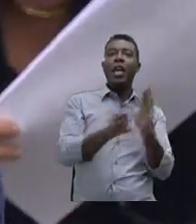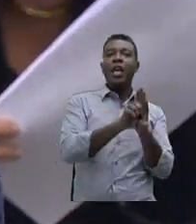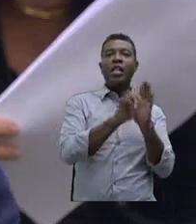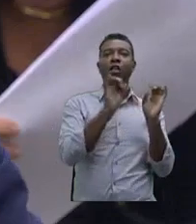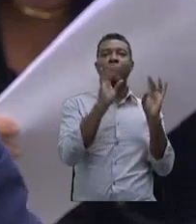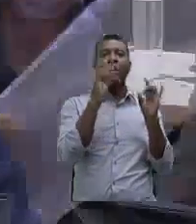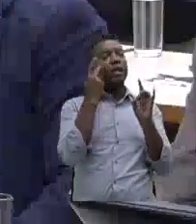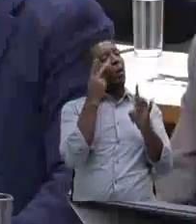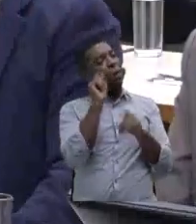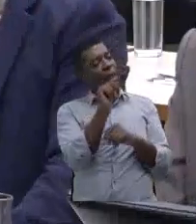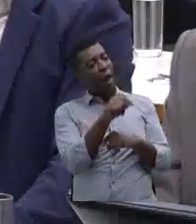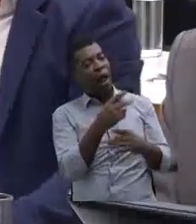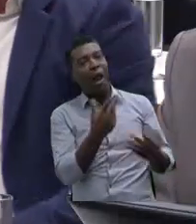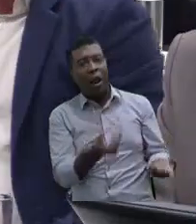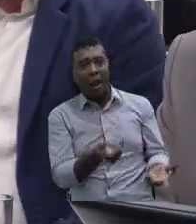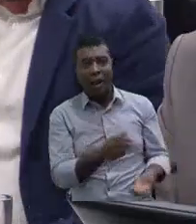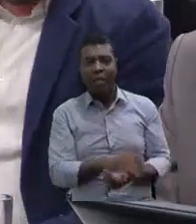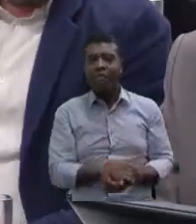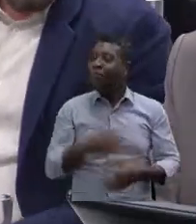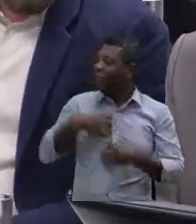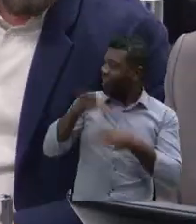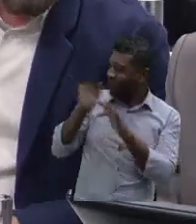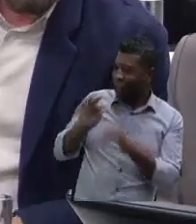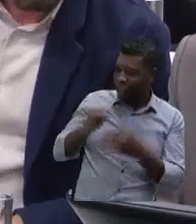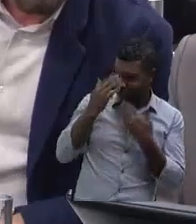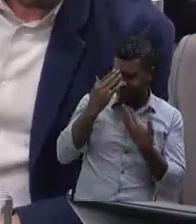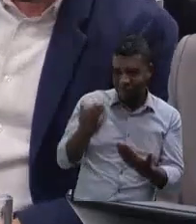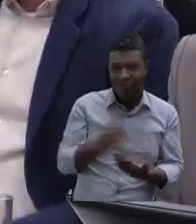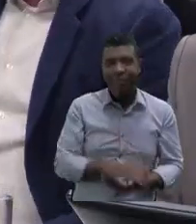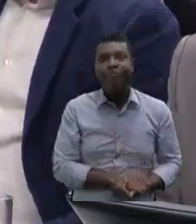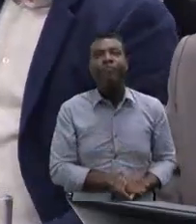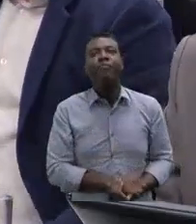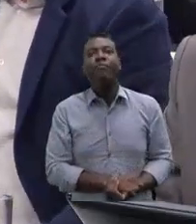muito feliz com isso, parabéns. Muito obrigado, secretário. Então,